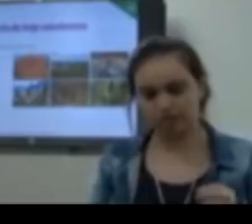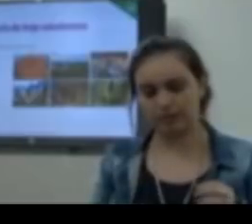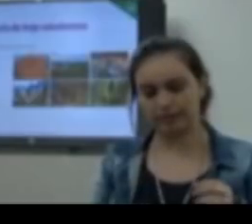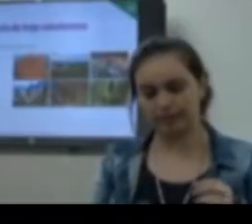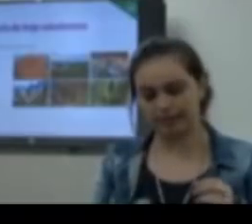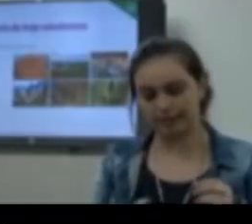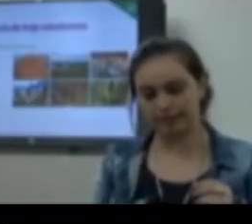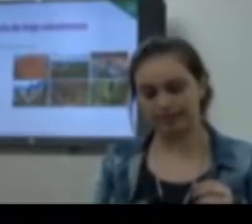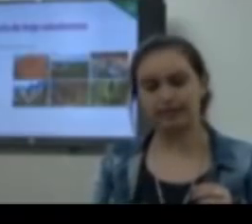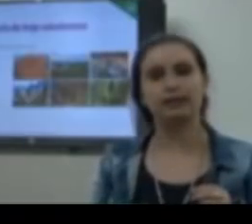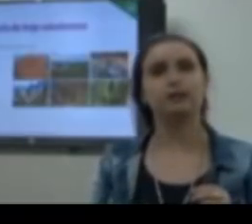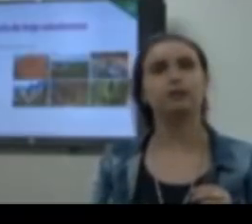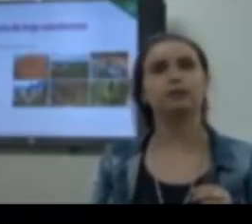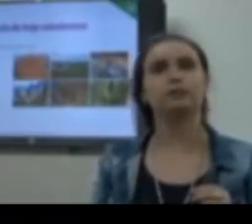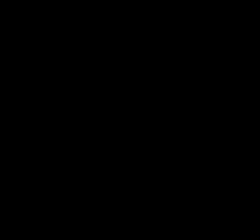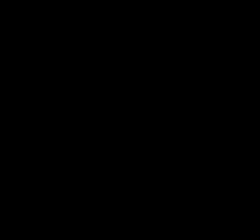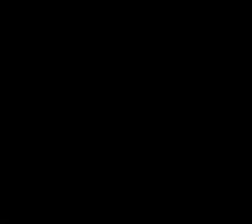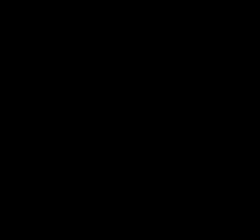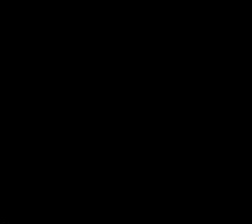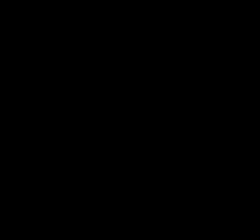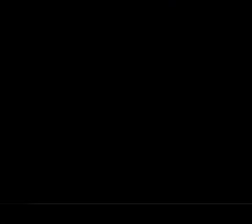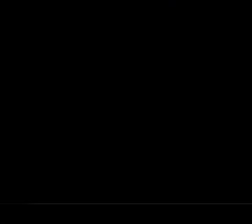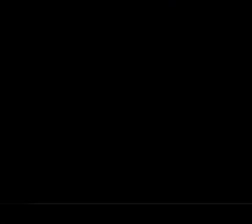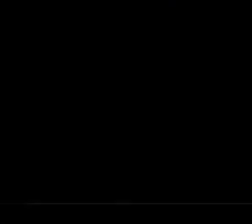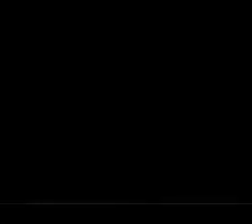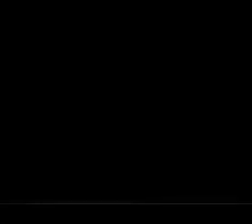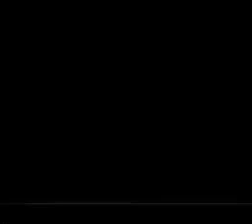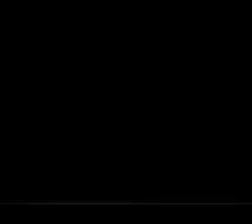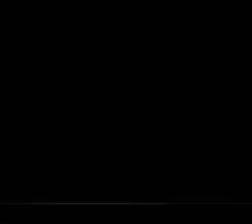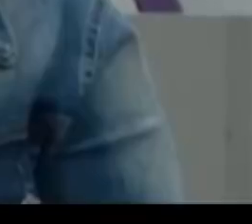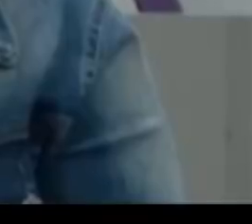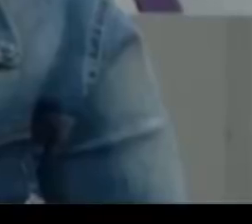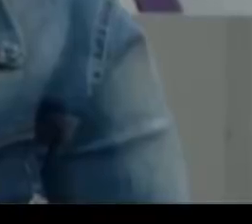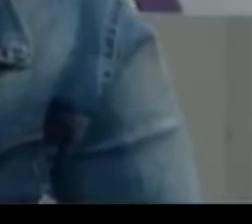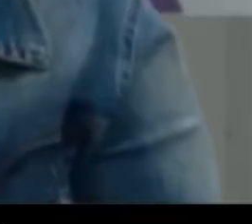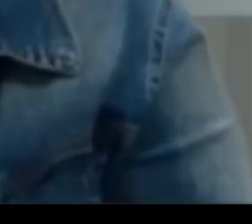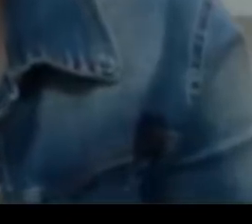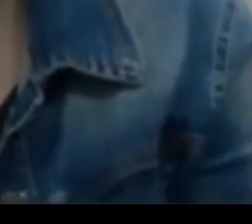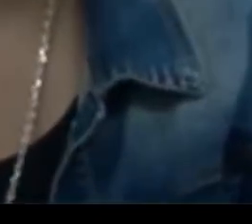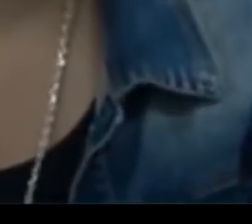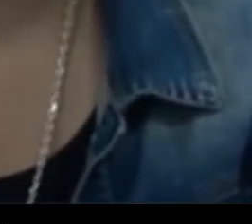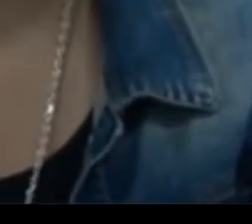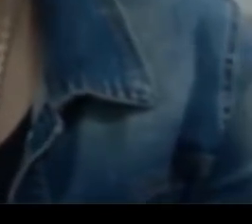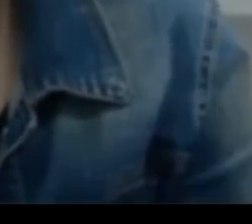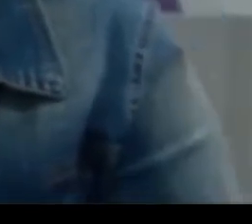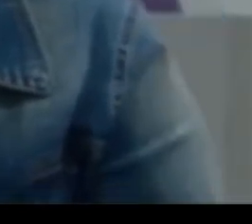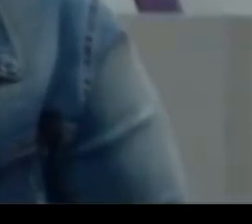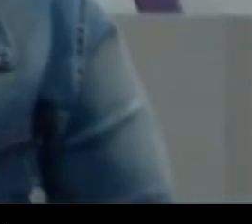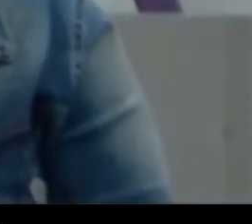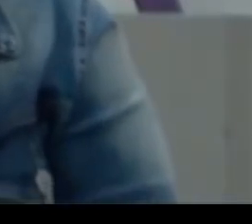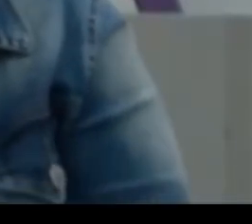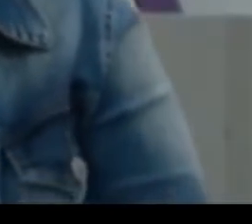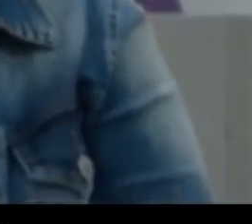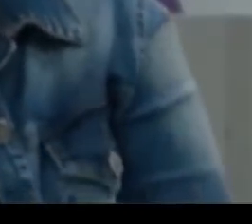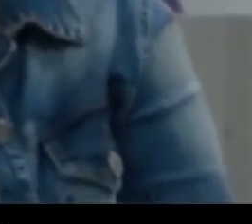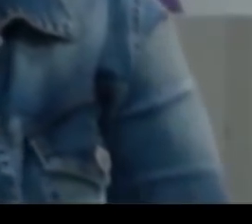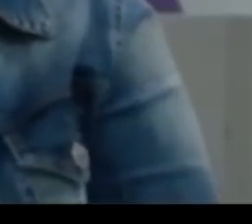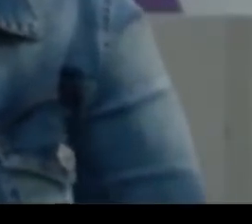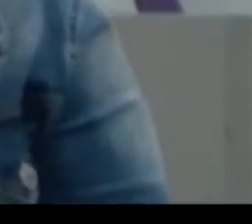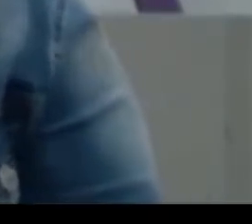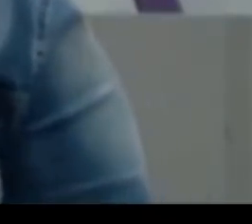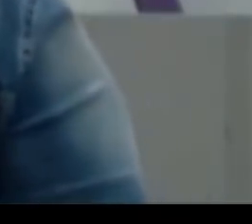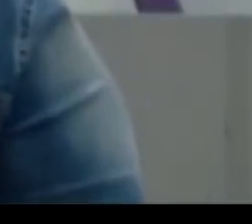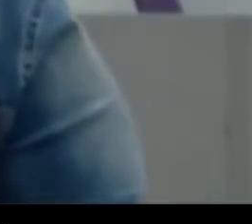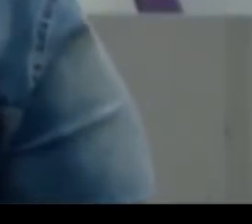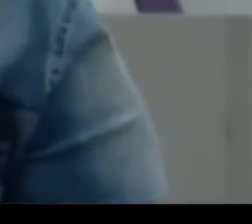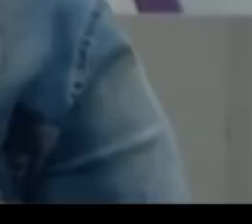assistir. Deixa a professora aumentar aqui para falar, olhando para vocês, né? Melhor do que falar assim então hoje. Aê! Então façam as coisas, gente, com carinho.